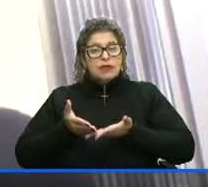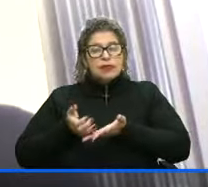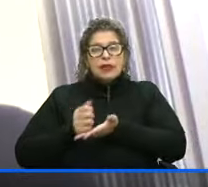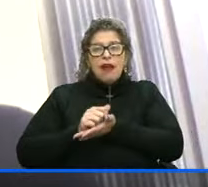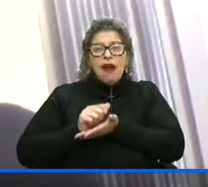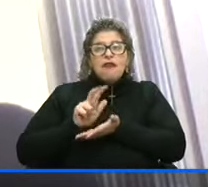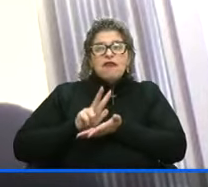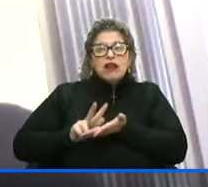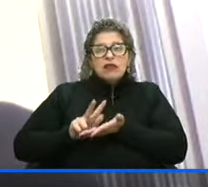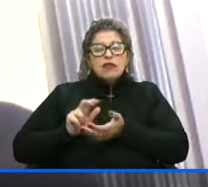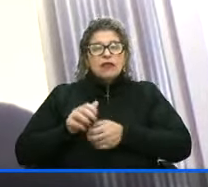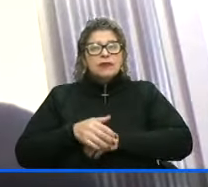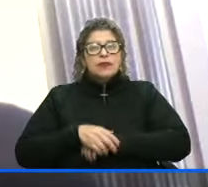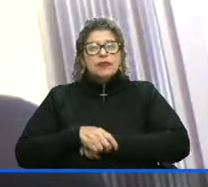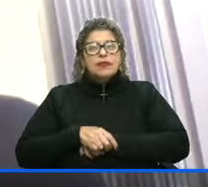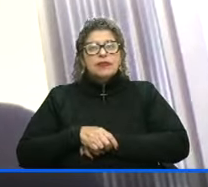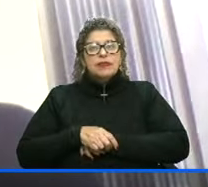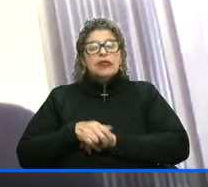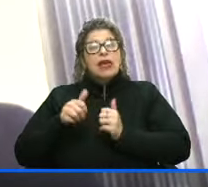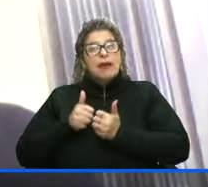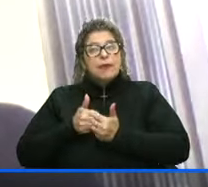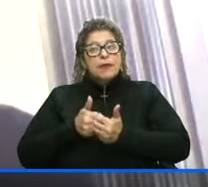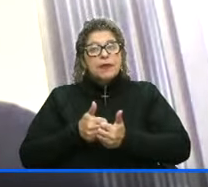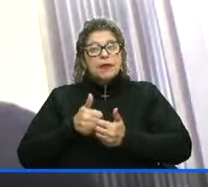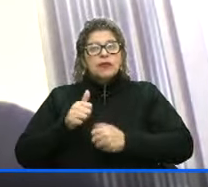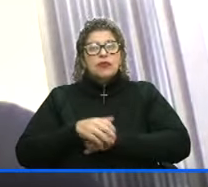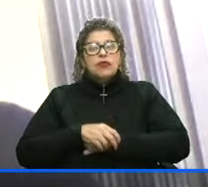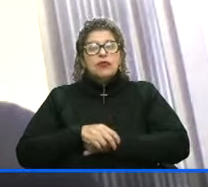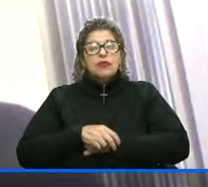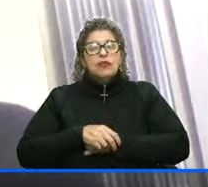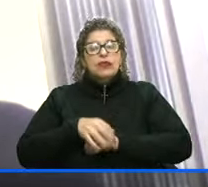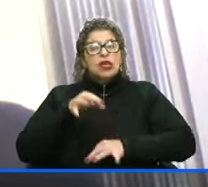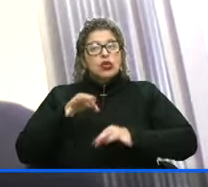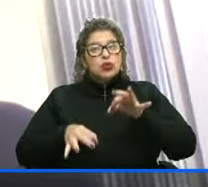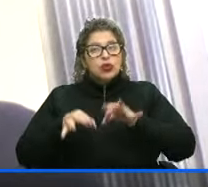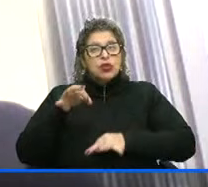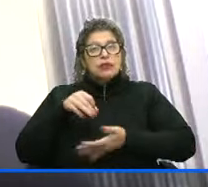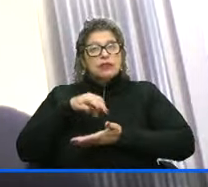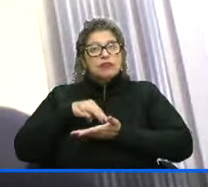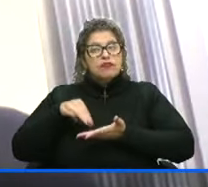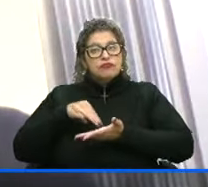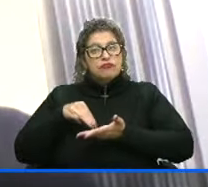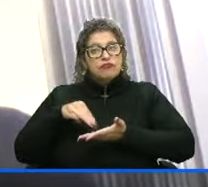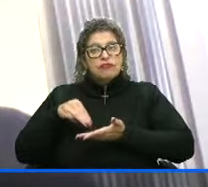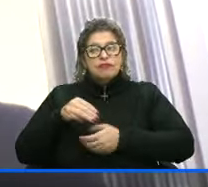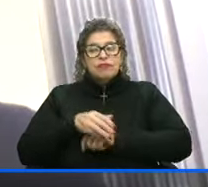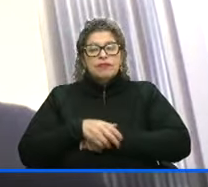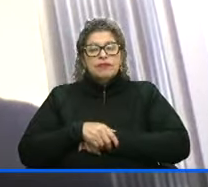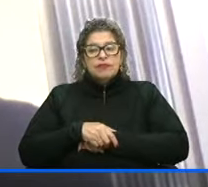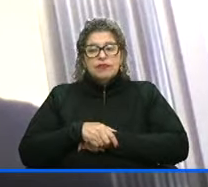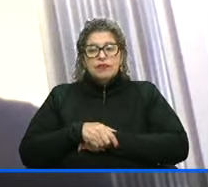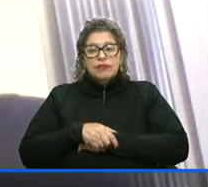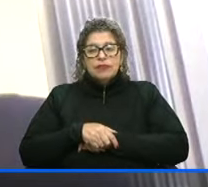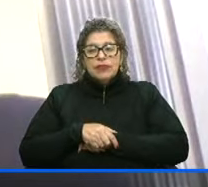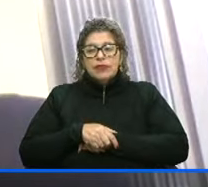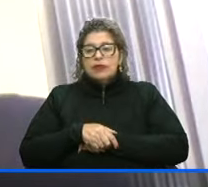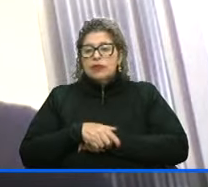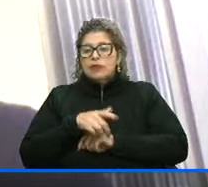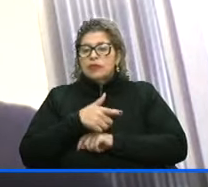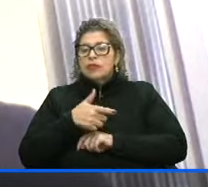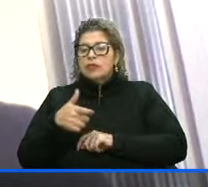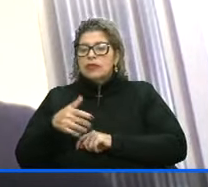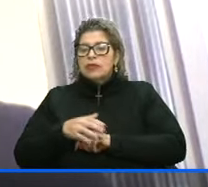avaliando isso, está em andamento no o jurídico aqui da Secretaria que está avaliando, então eu não tenho muita